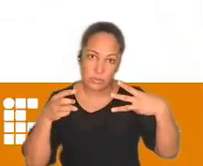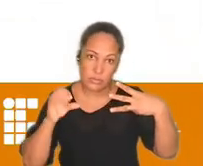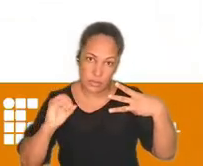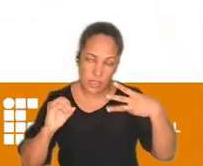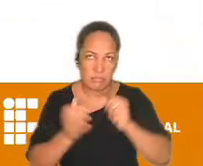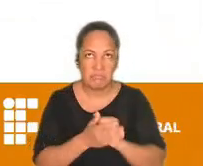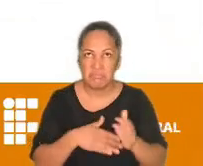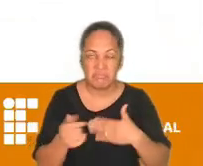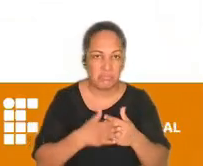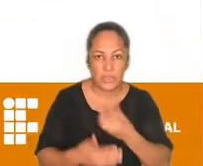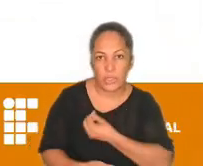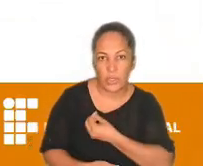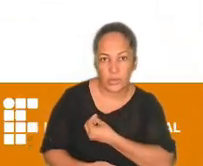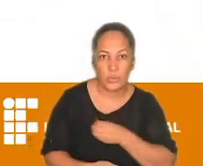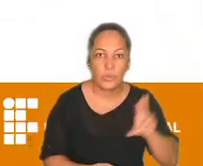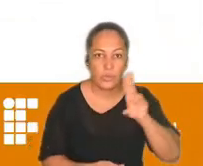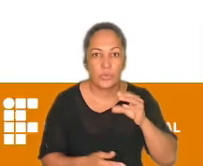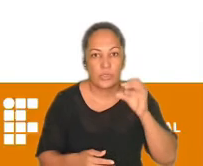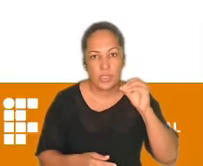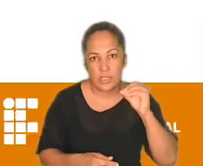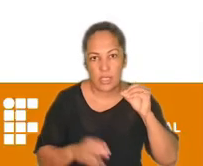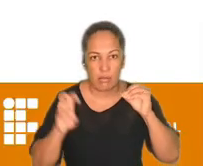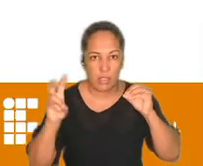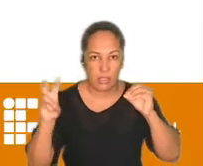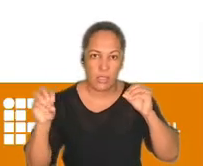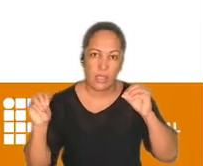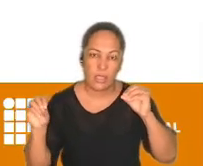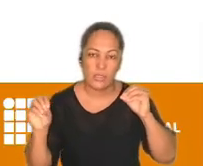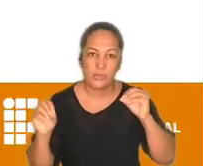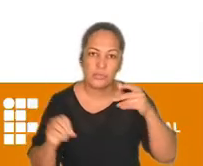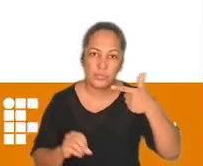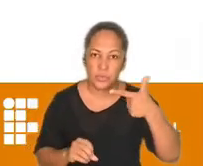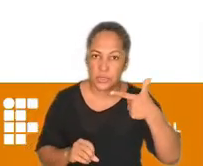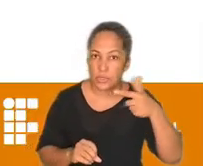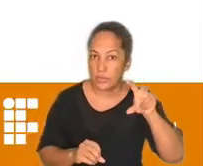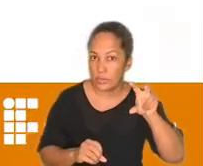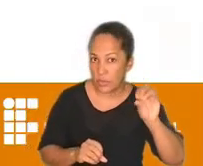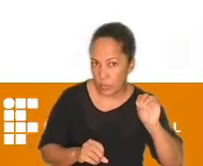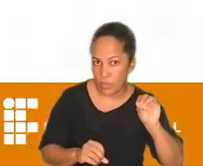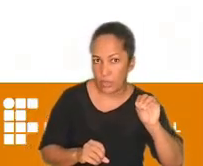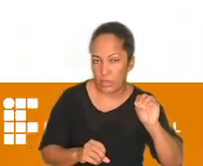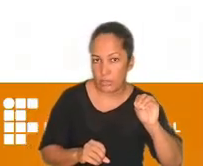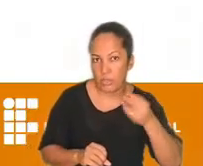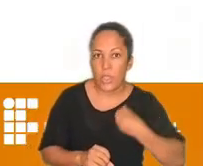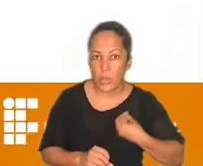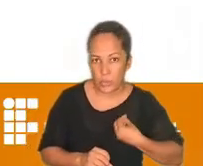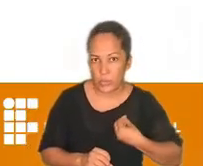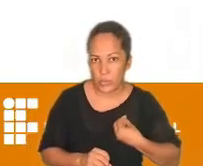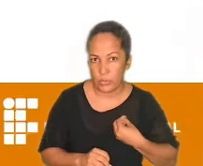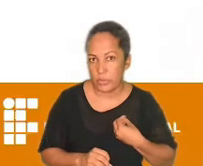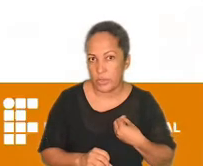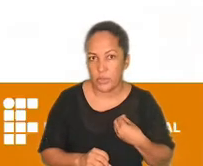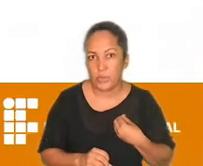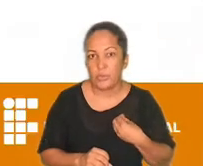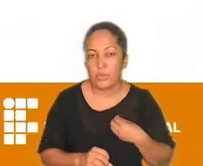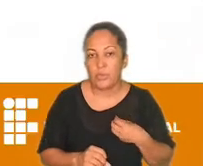número de 0 a 500, né? 250 é um número inteiro, ele não é um número quebrado, tá